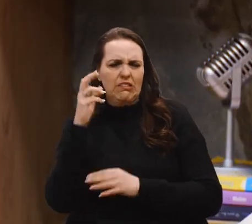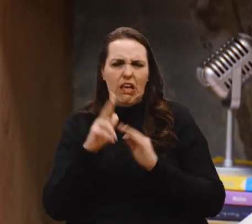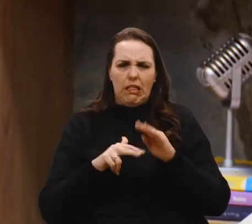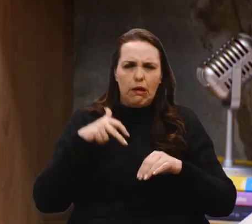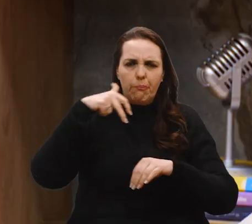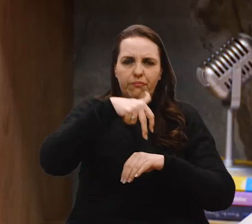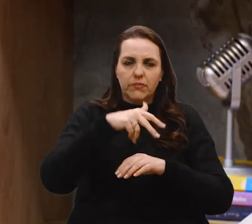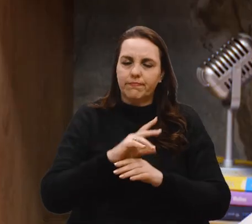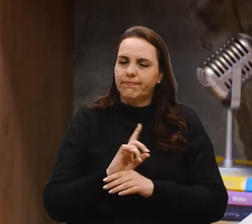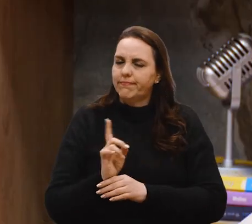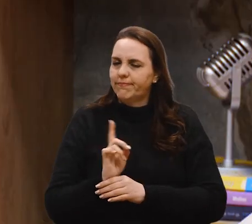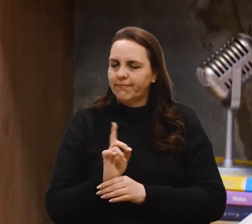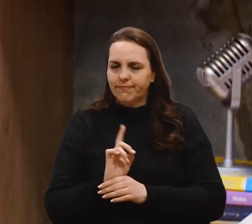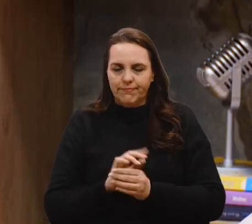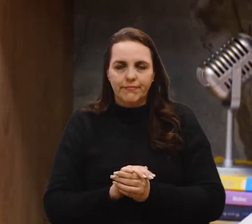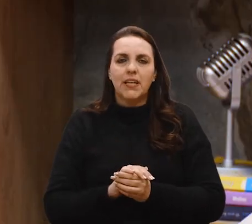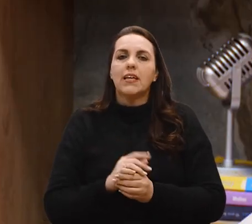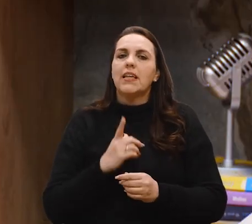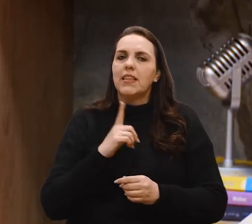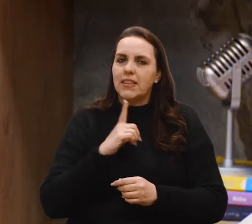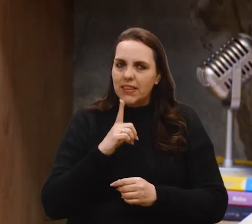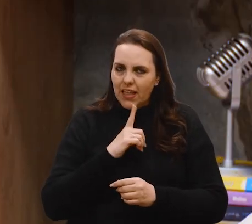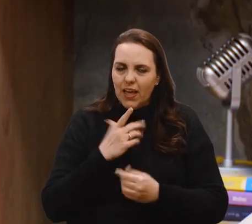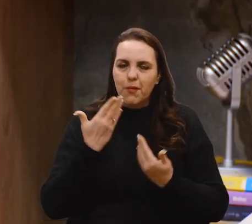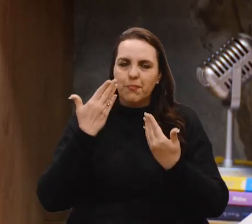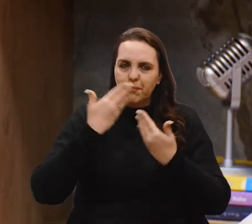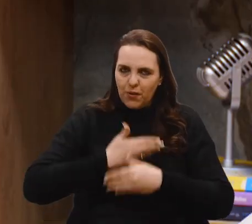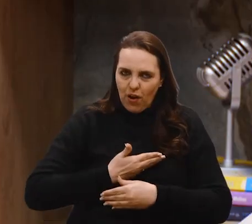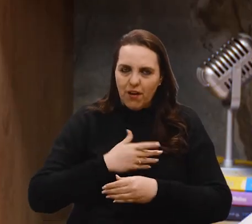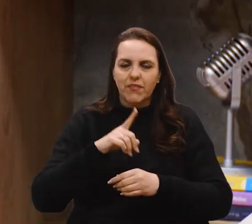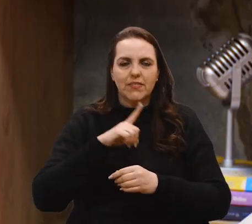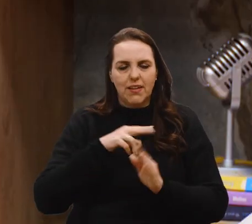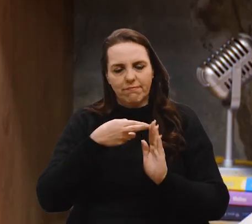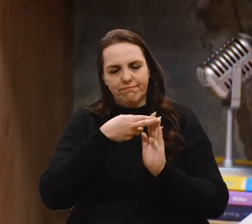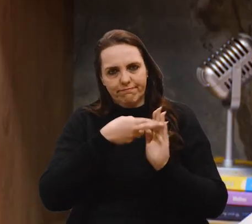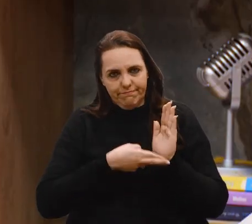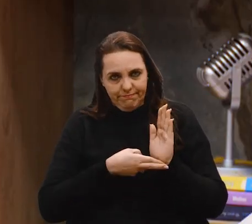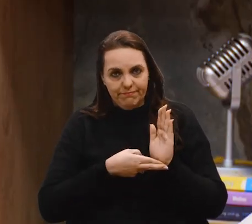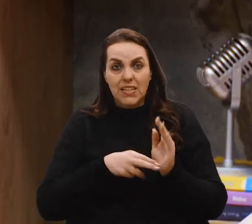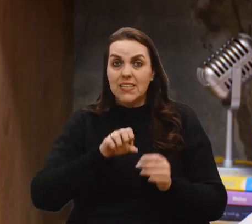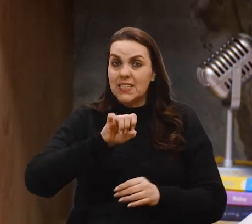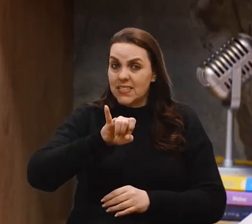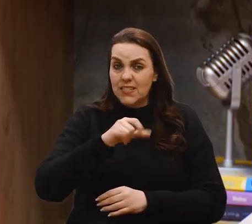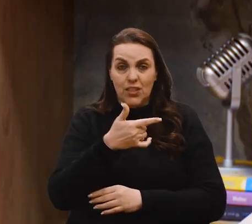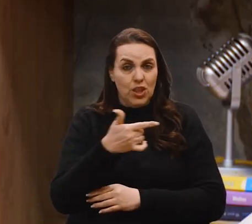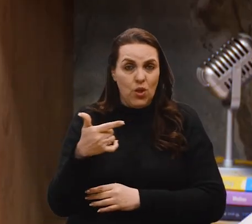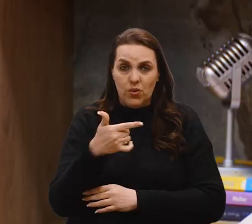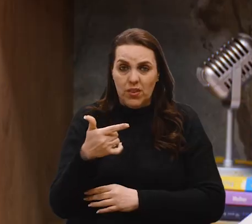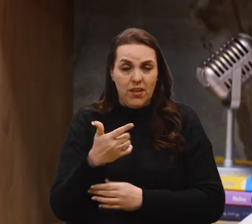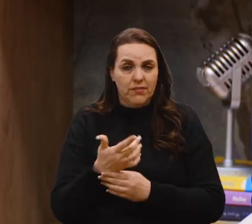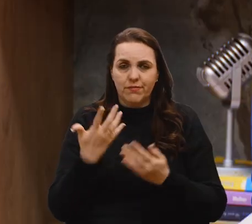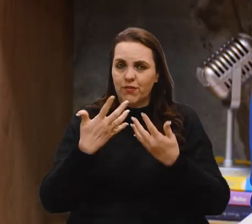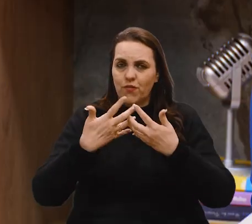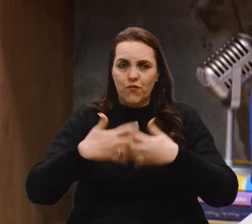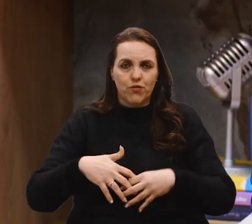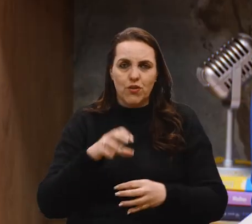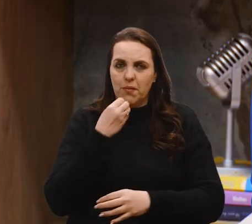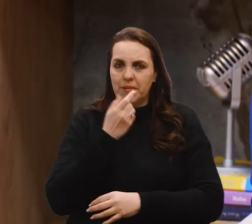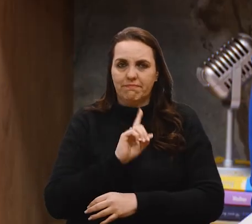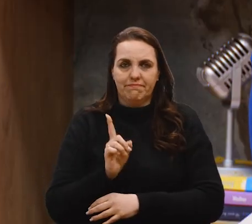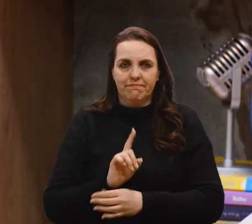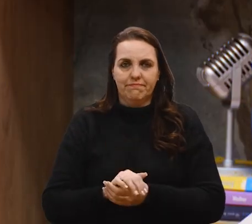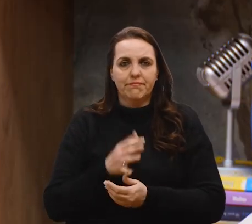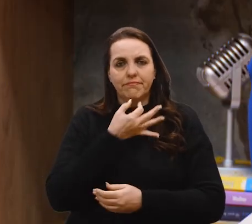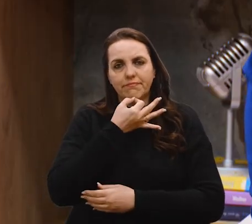Não. Tem que ter as provas e tem que ter regulamentação. E eu penso que se não tiver, não funciona. Na minha opinião,